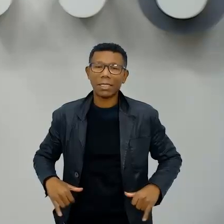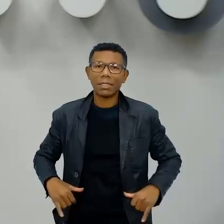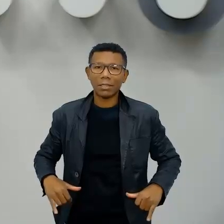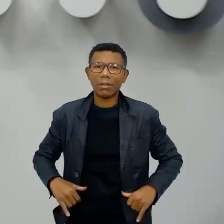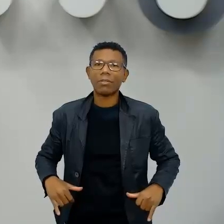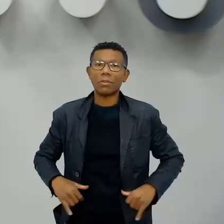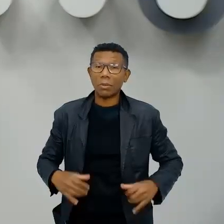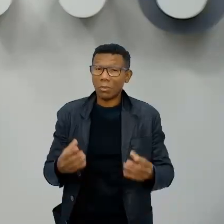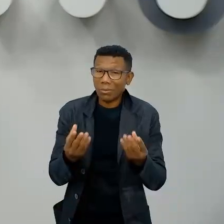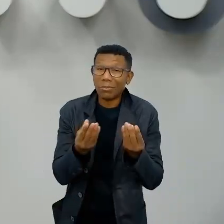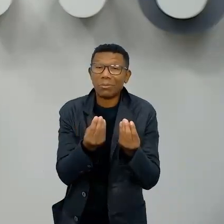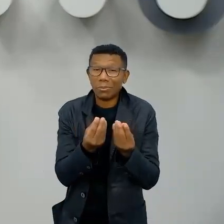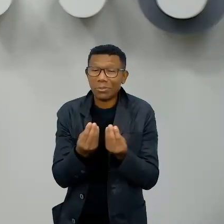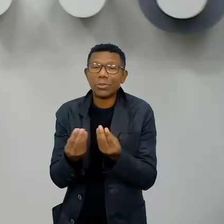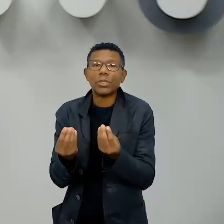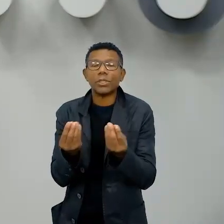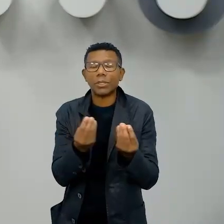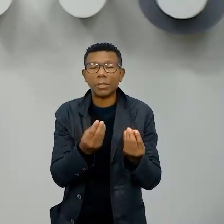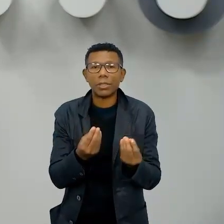infelizmente, né,